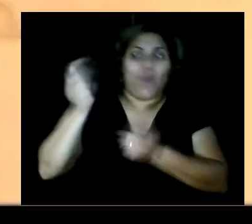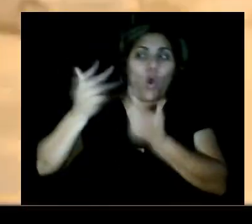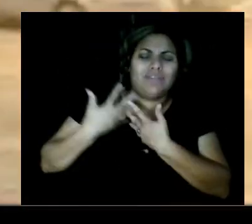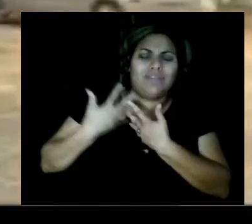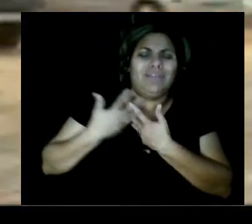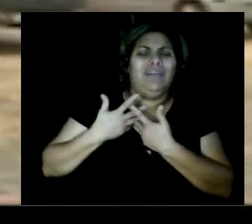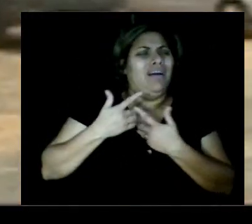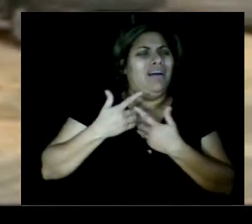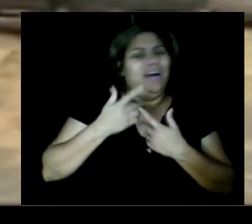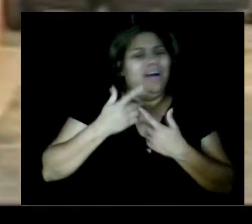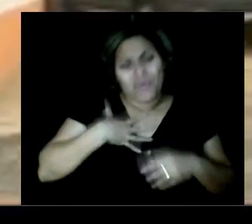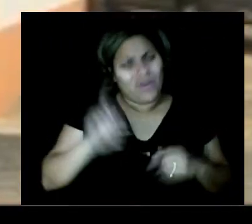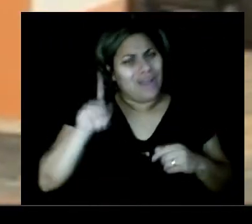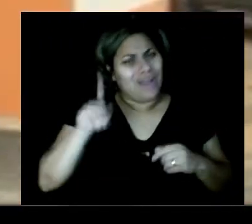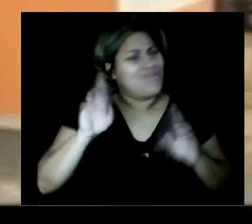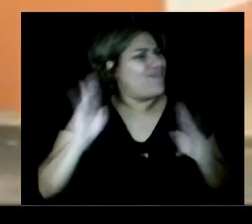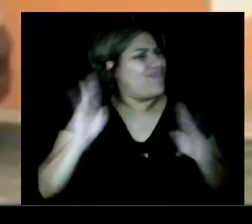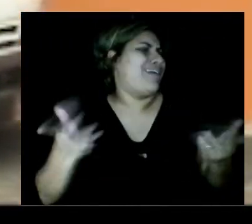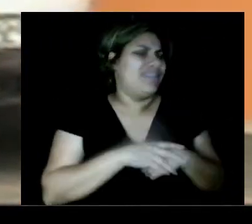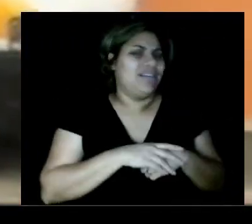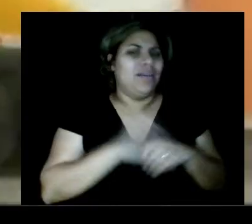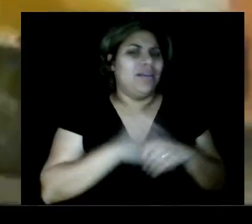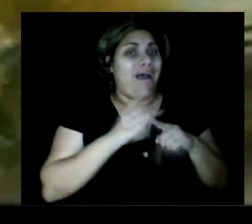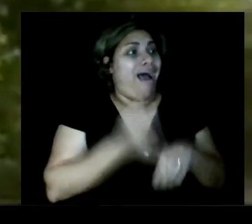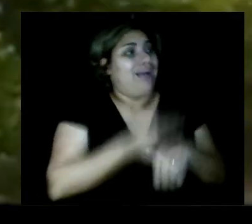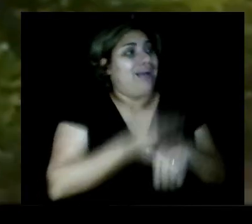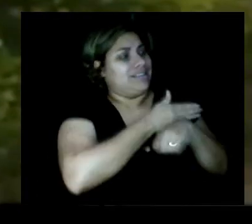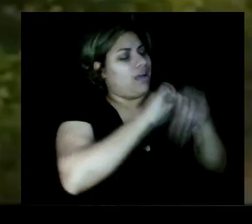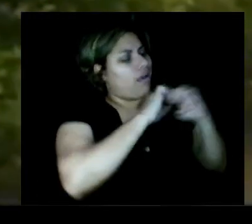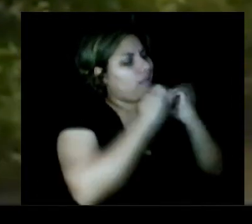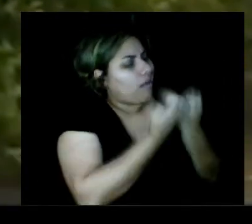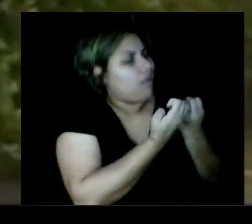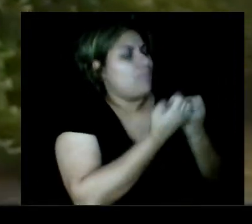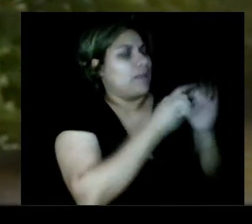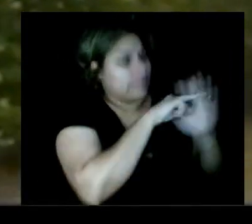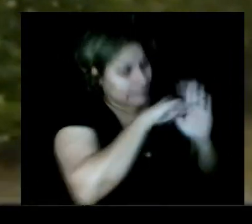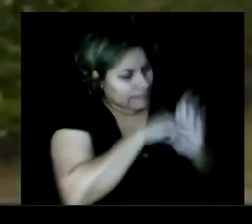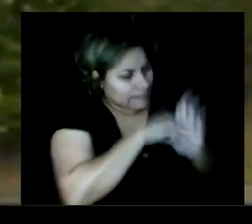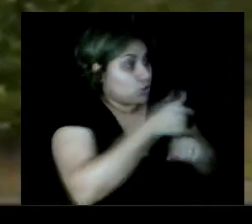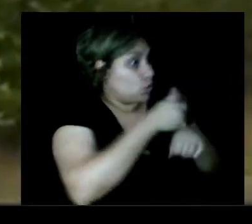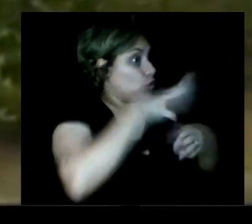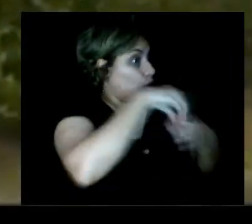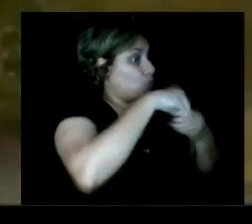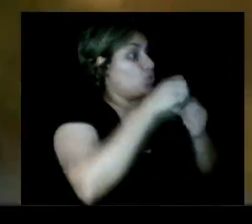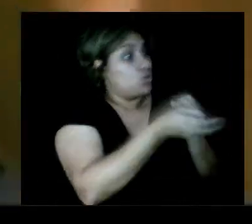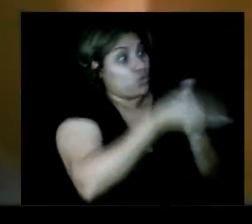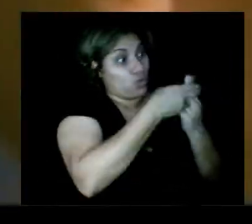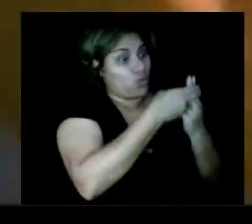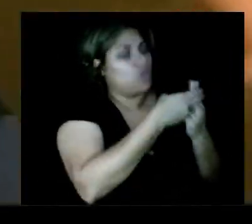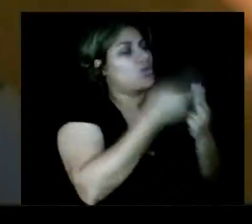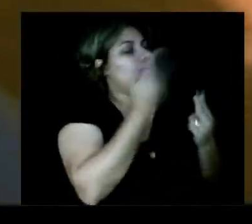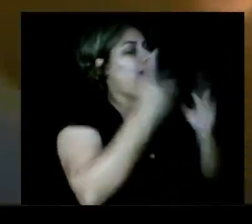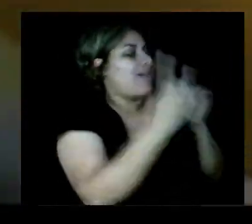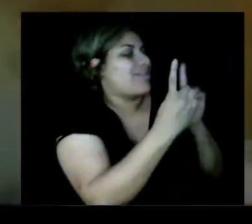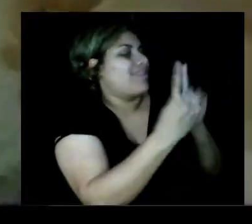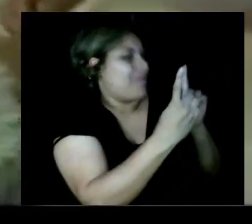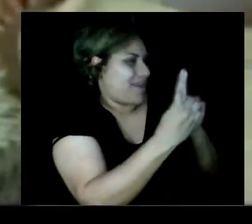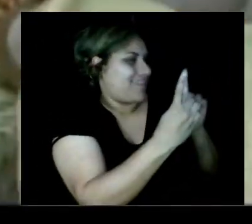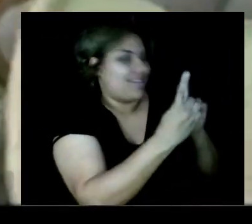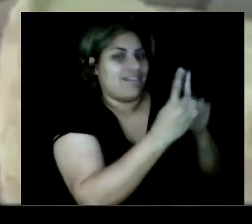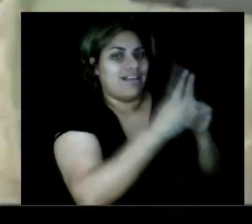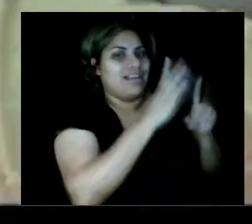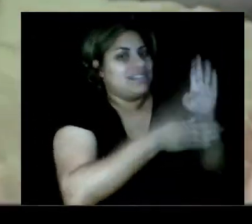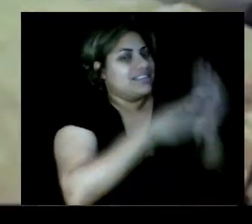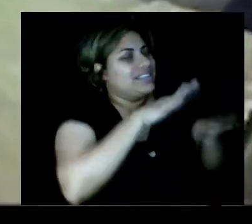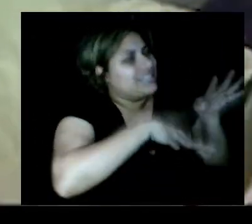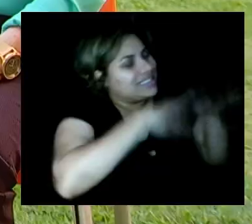por não ter uma equipe multidisciplinar no SUS, né, que possa realmente atender essa demanda, acaba-se aí